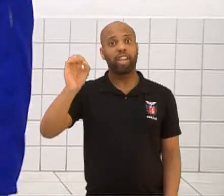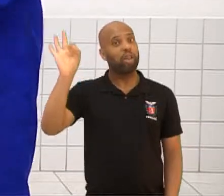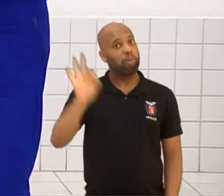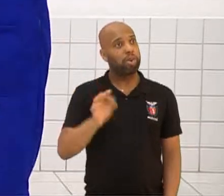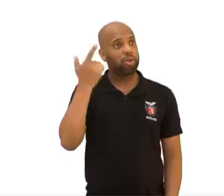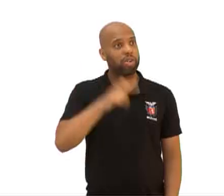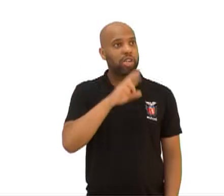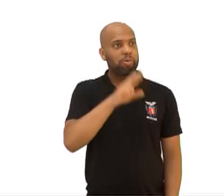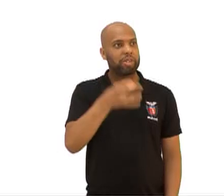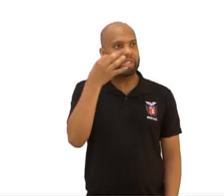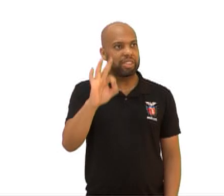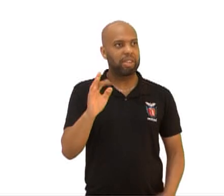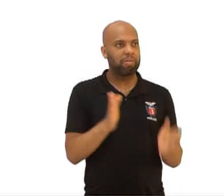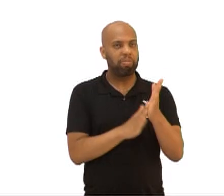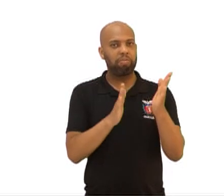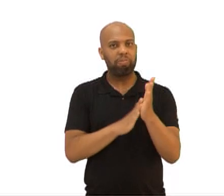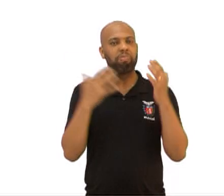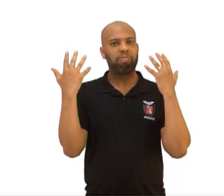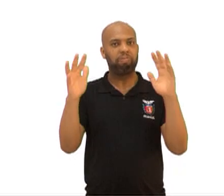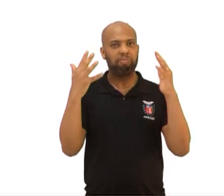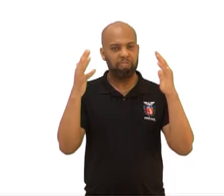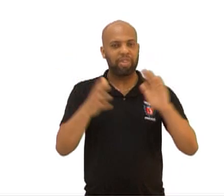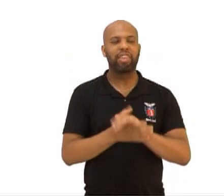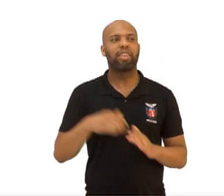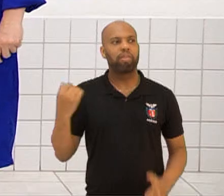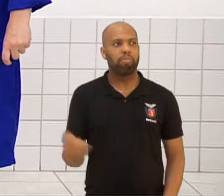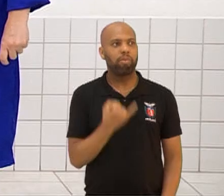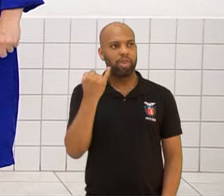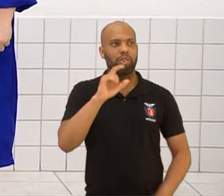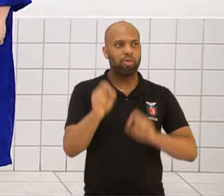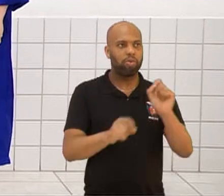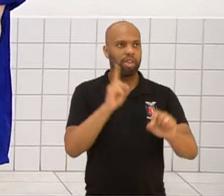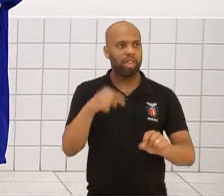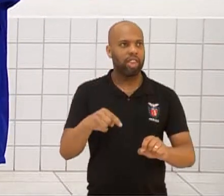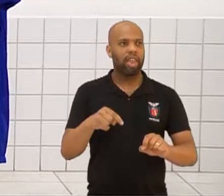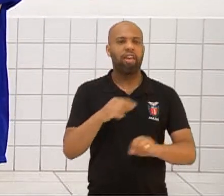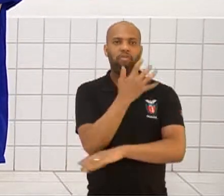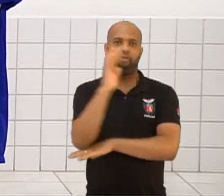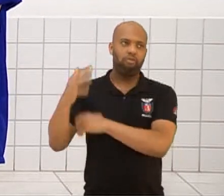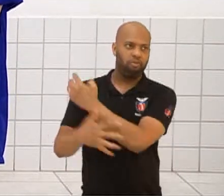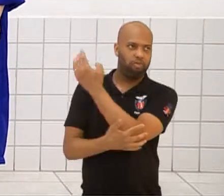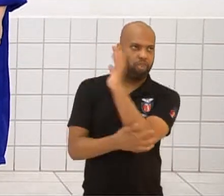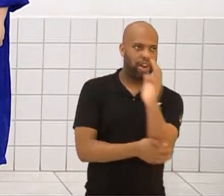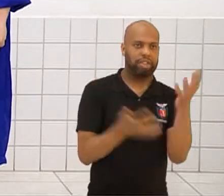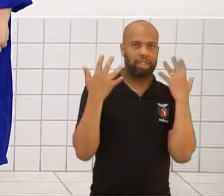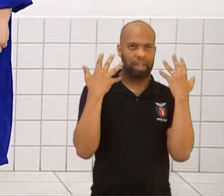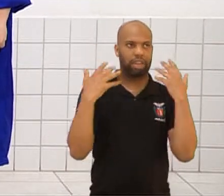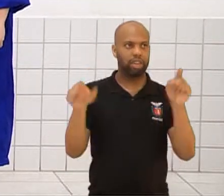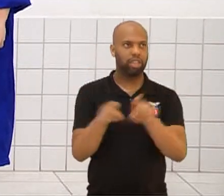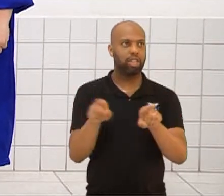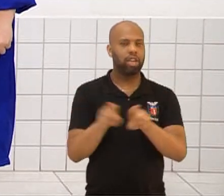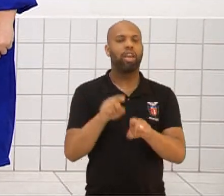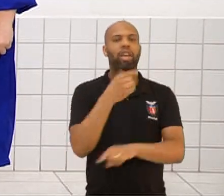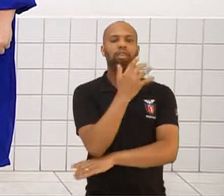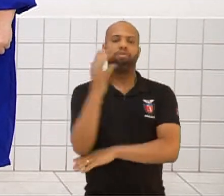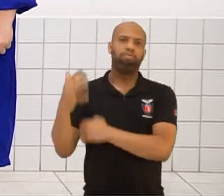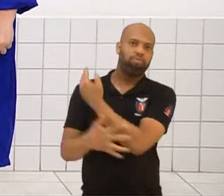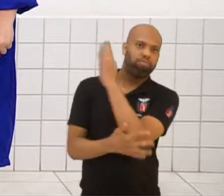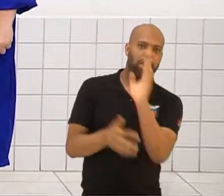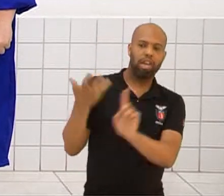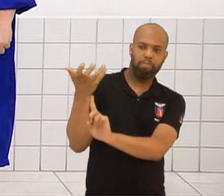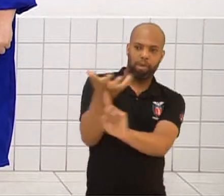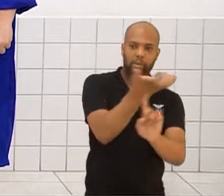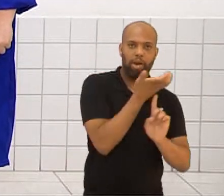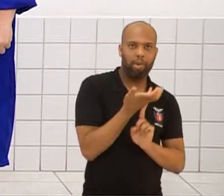professor. Olha, estamos rápidos no gatilho. Né? Então, importante ali é a floresta de araucária. Né? Então, nossa, até chega a ser o nosso marco, né? Importante ali a nossa